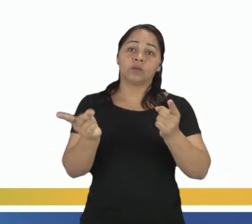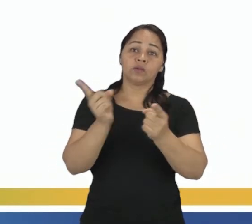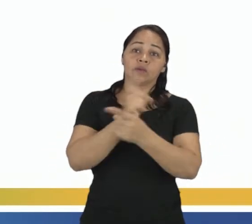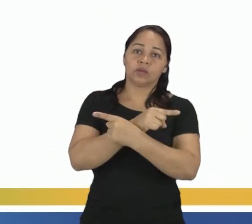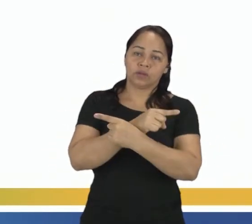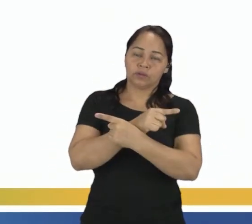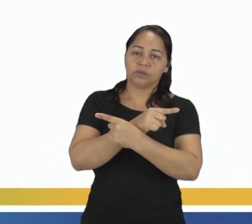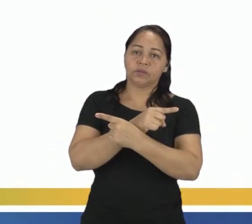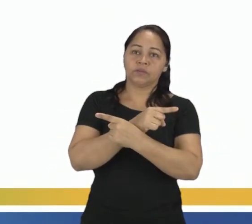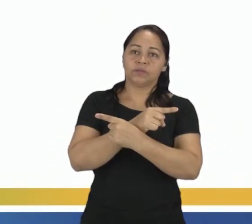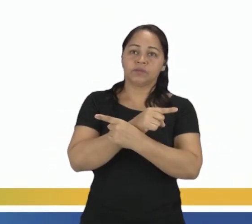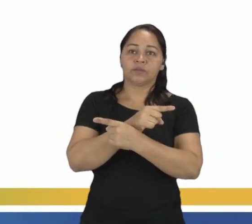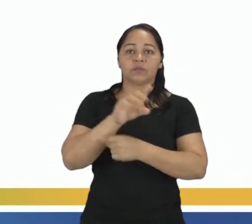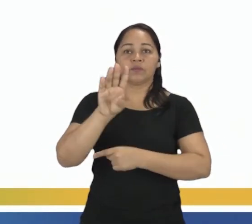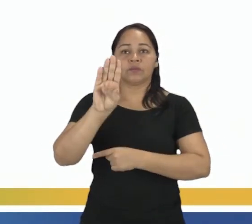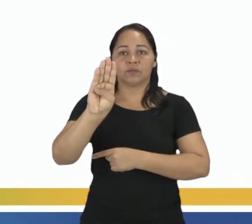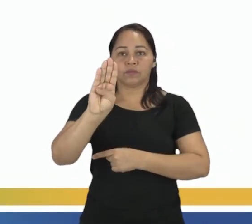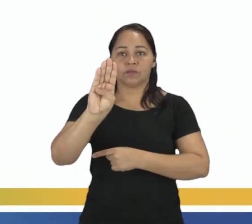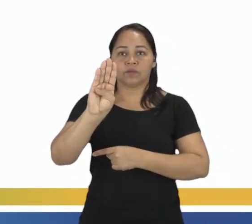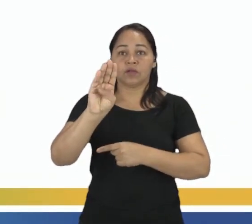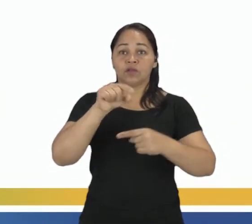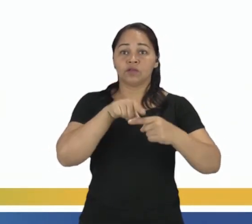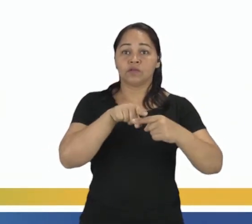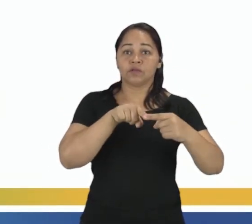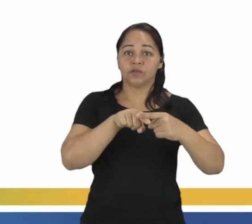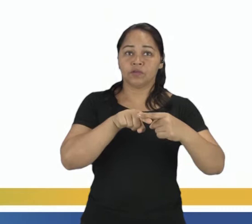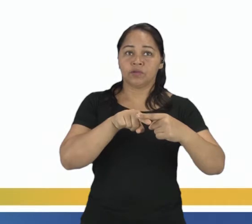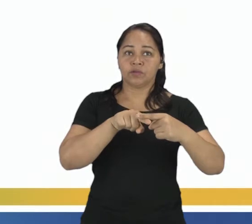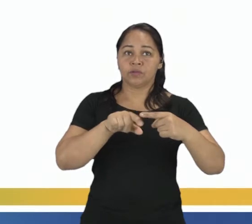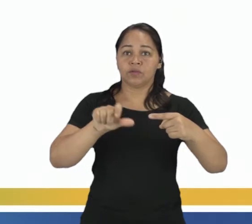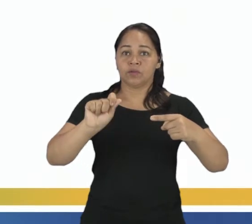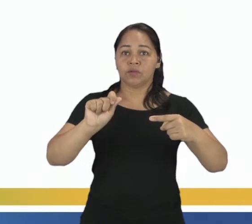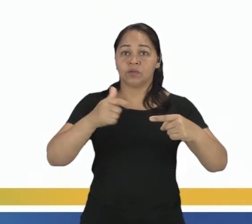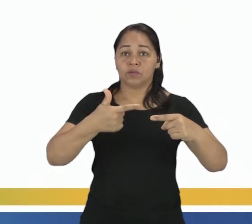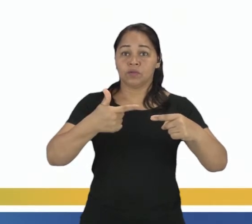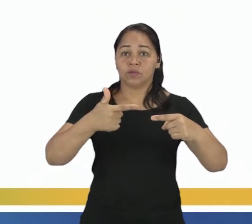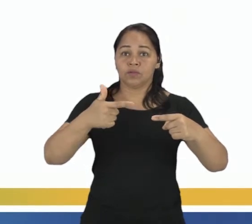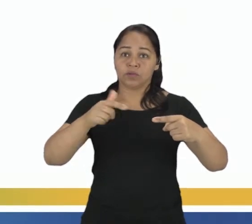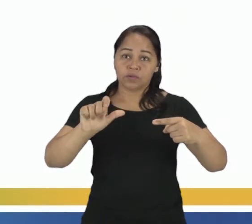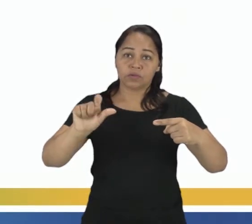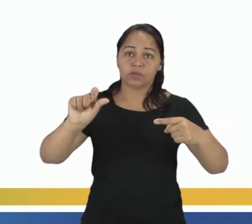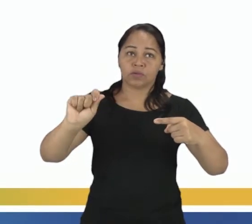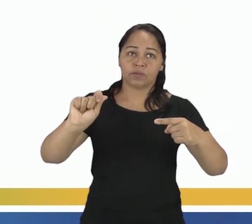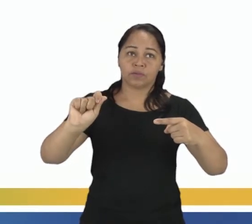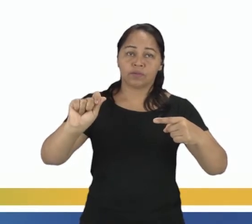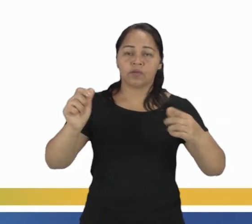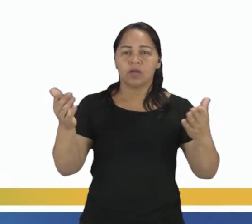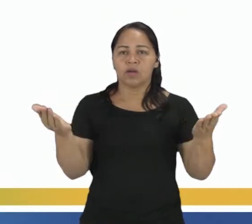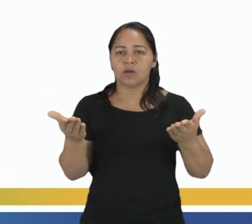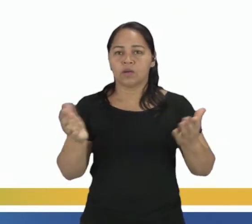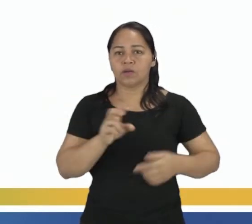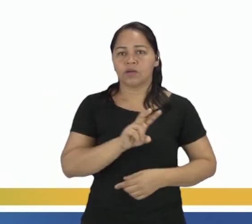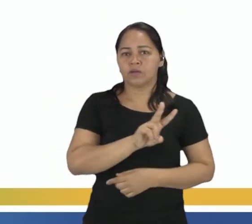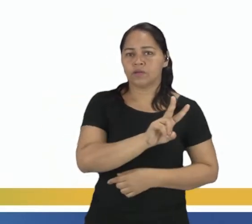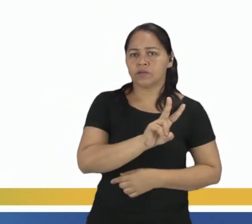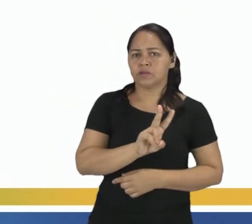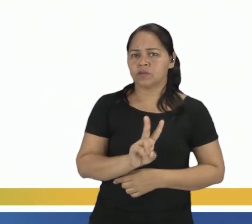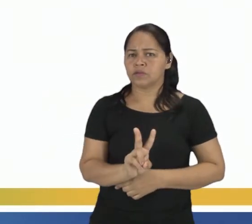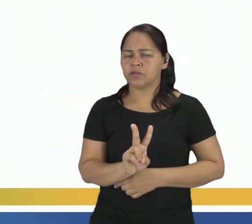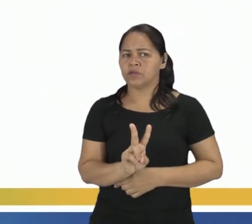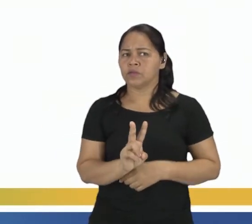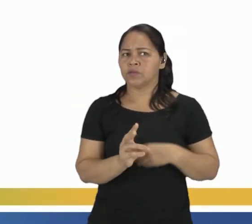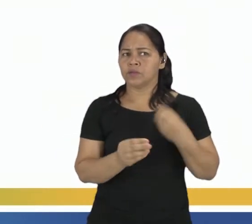pelo dobro de a. E o y do vértice? O y do vértice é determinado por menos delta sobre